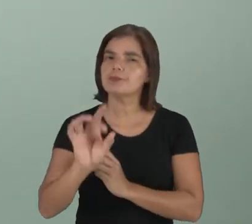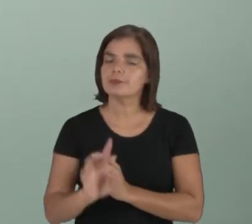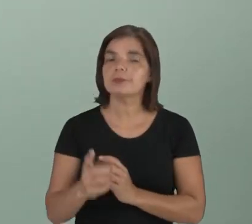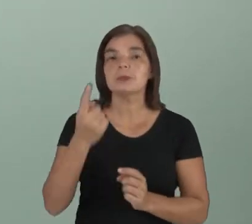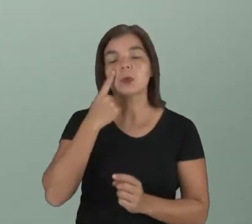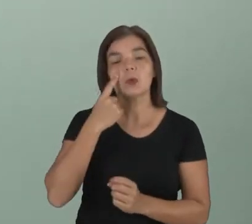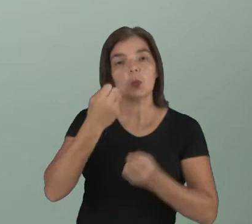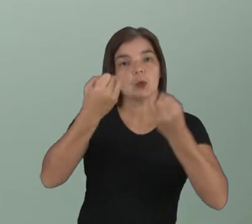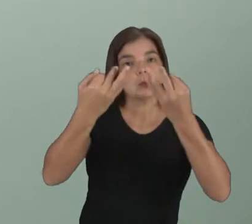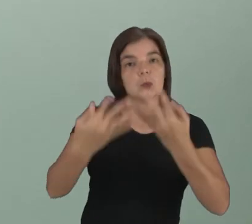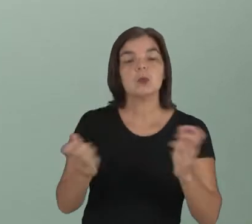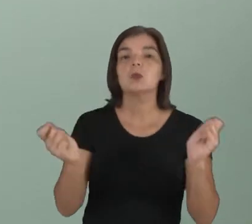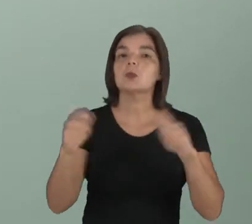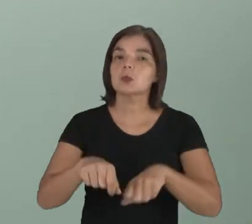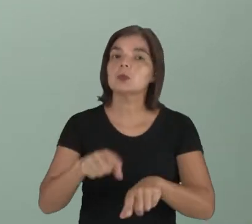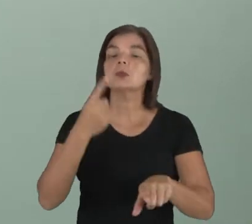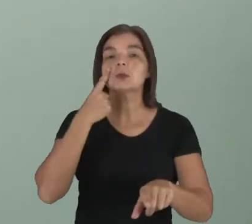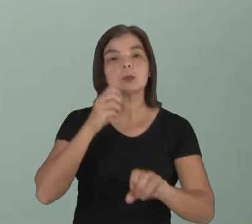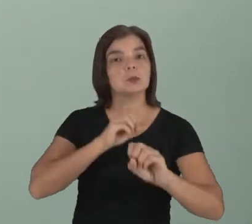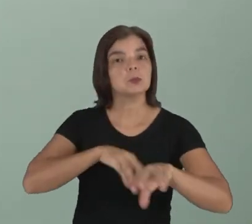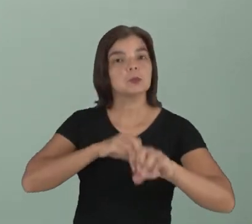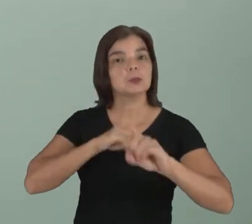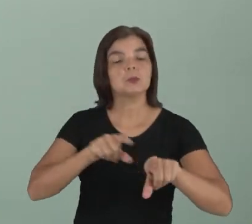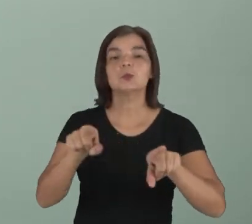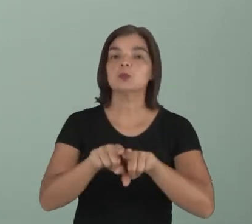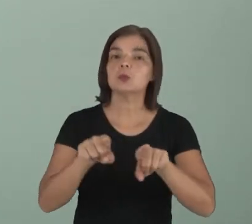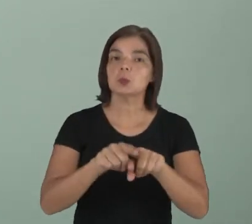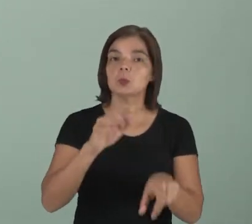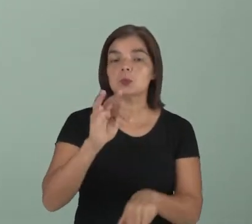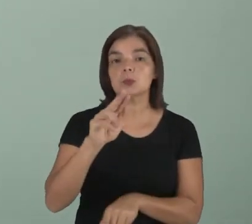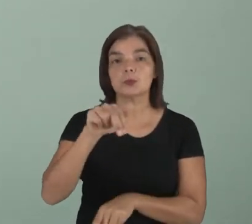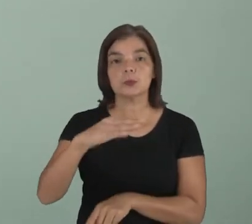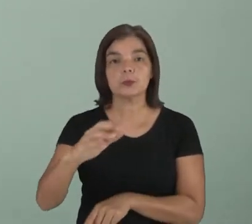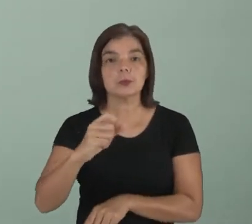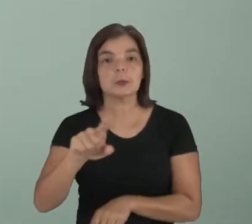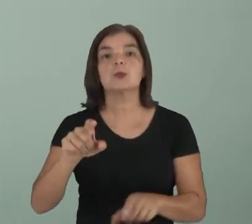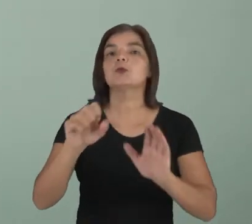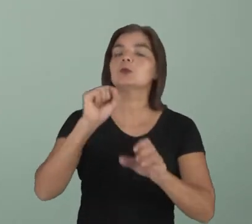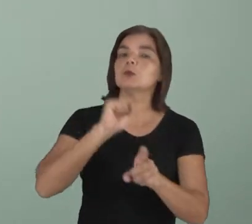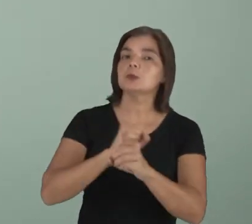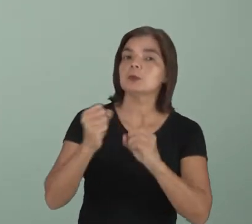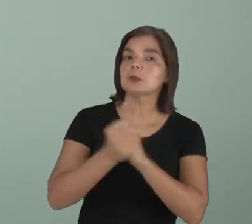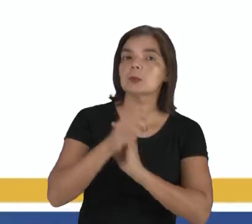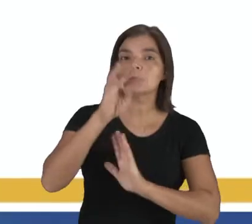alguns conceitos para que possamos trabalhar a função social dos textos. Observe.